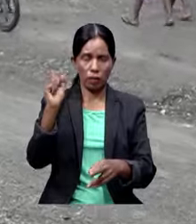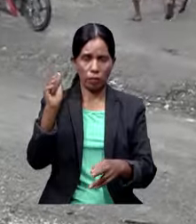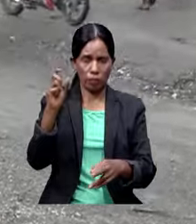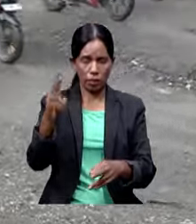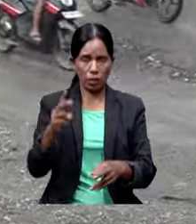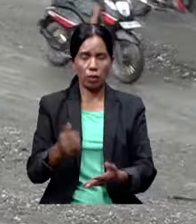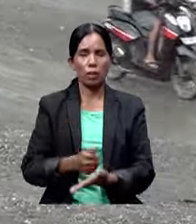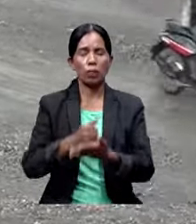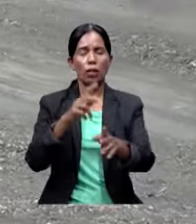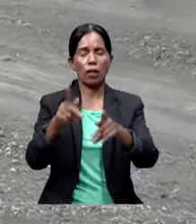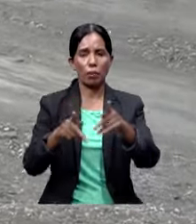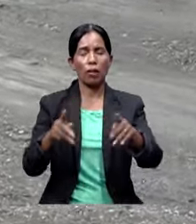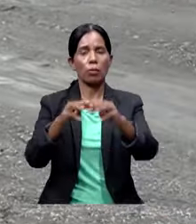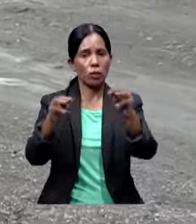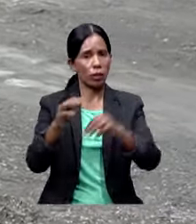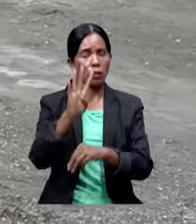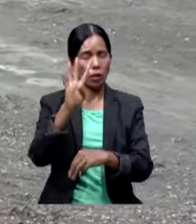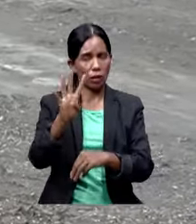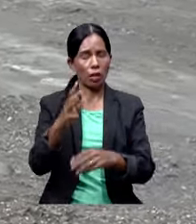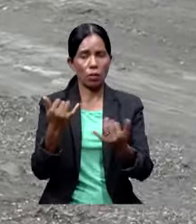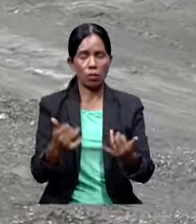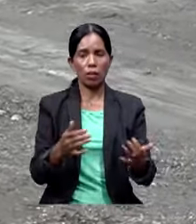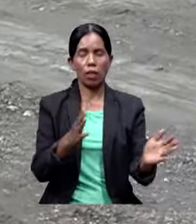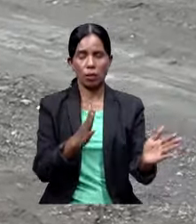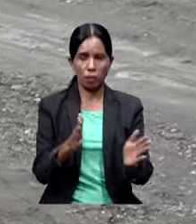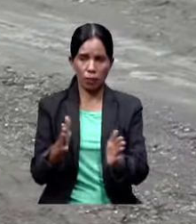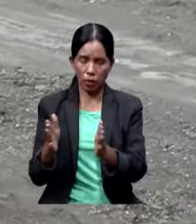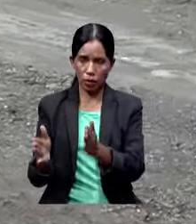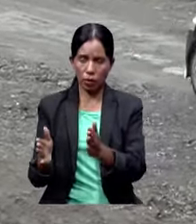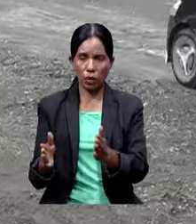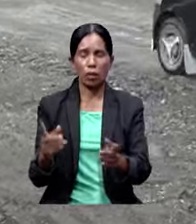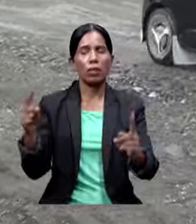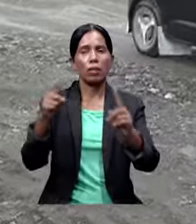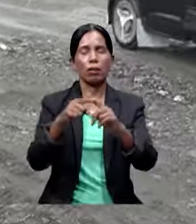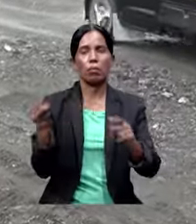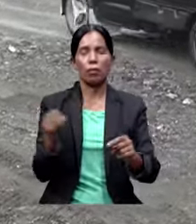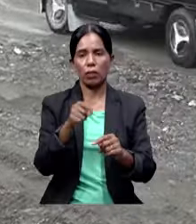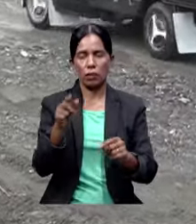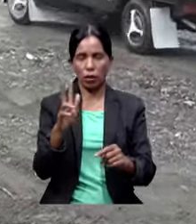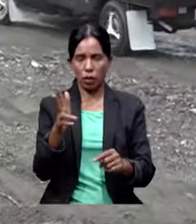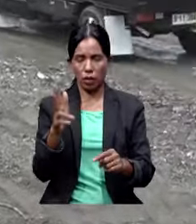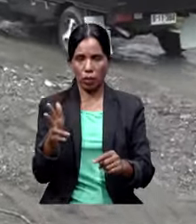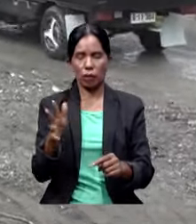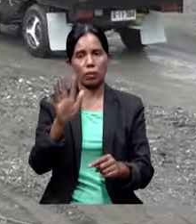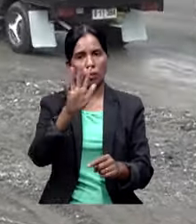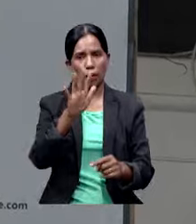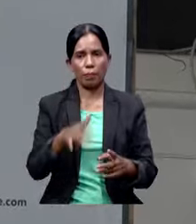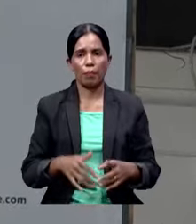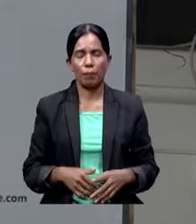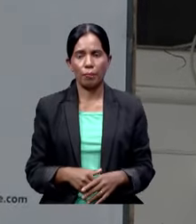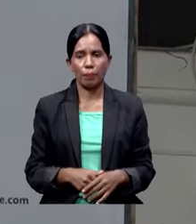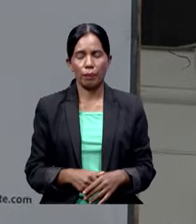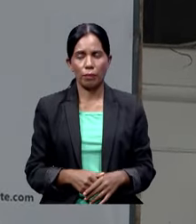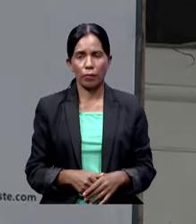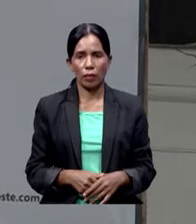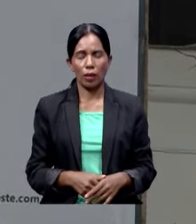ba município hat no redão ne progresso construção ponte refere a 10% tolo nulo resen lema